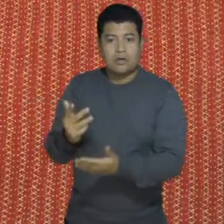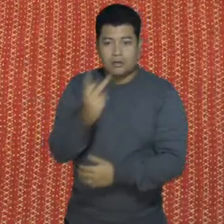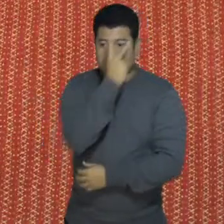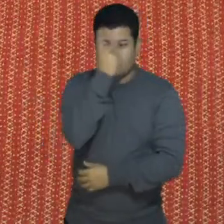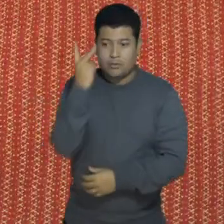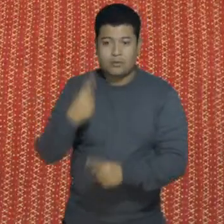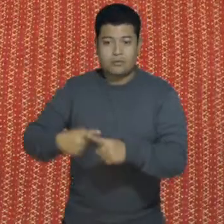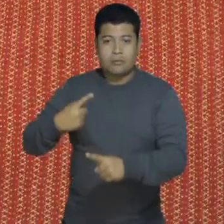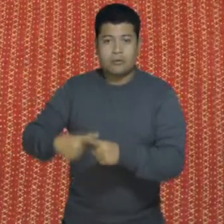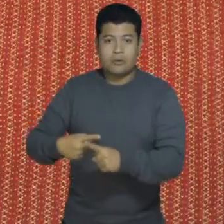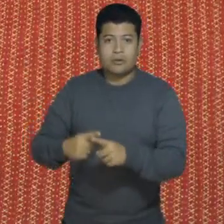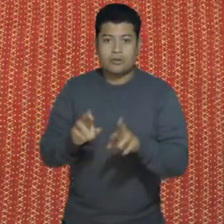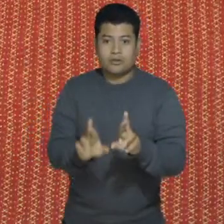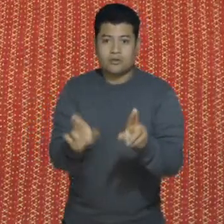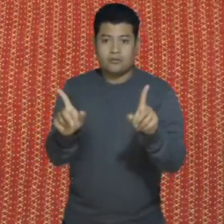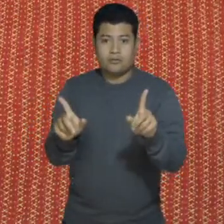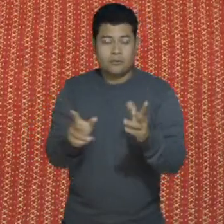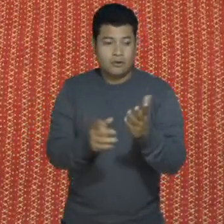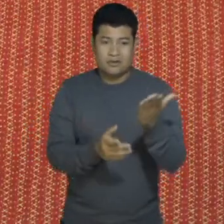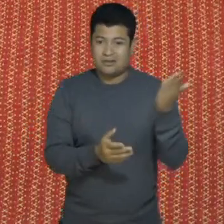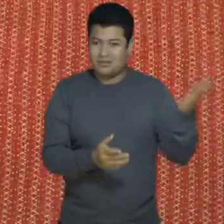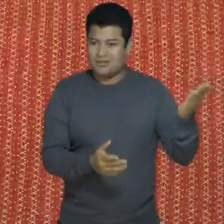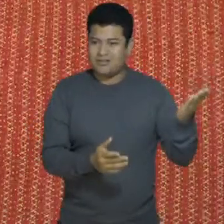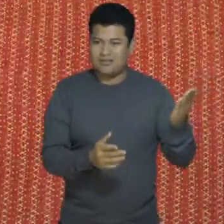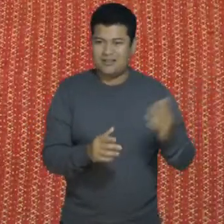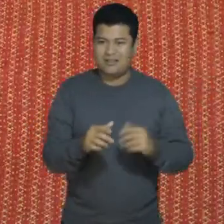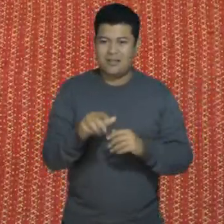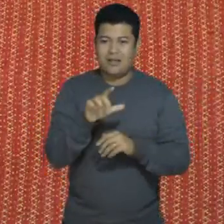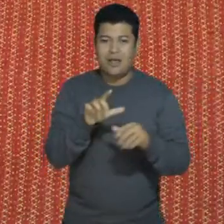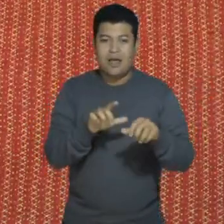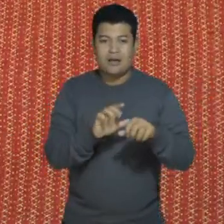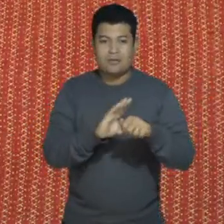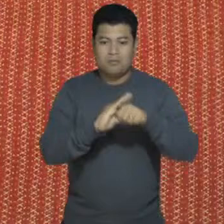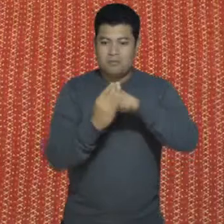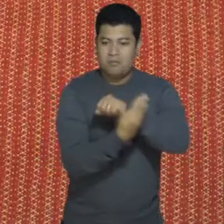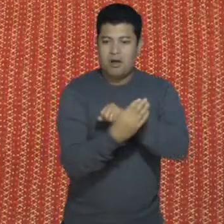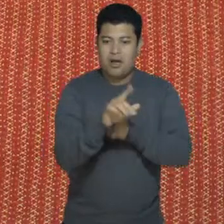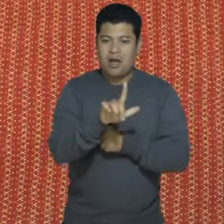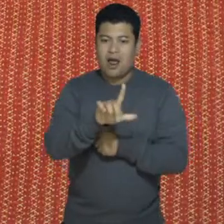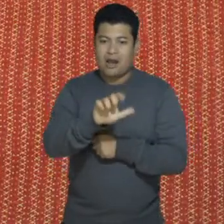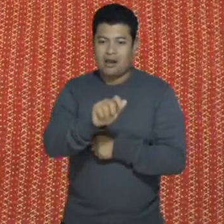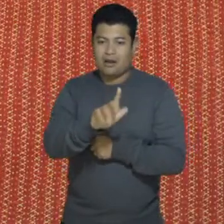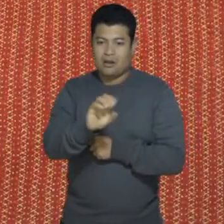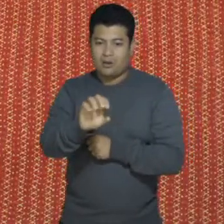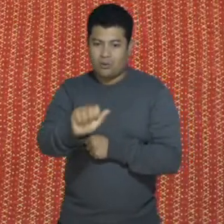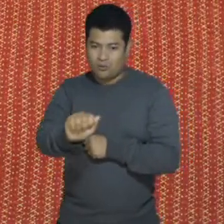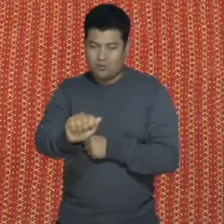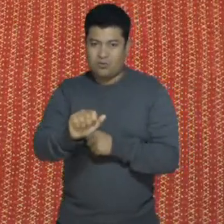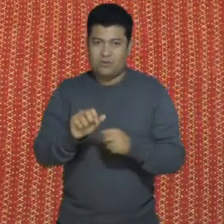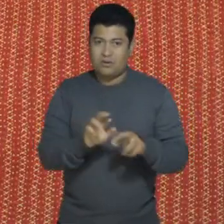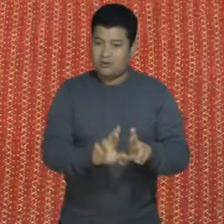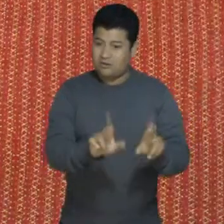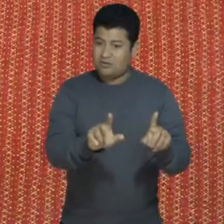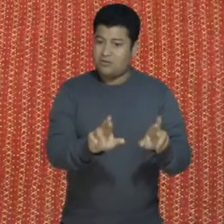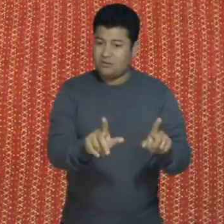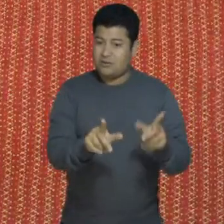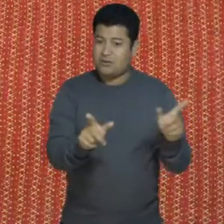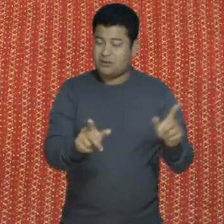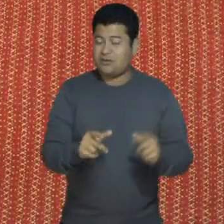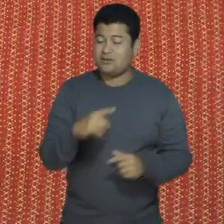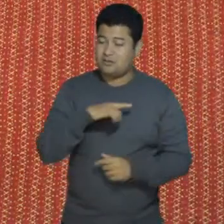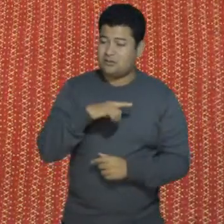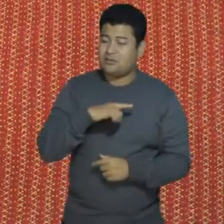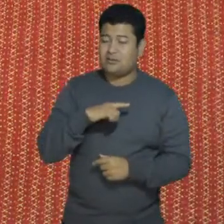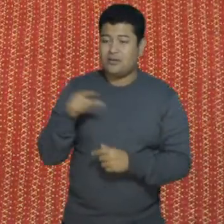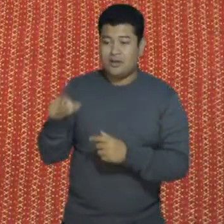diferentes da Lagoa né são pessoas todas ali do entorno é muito mais gente Nós precisamos trabalhar isso então essa nossa